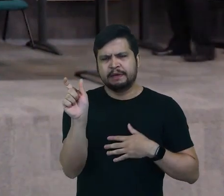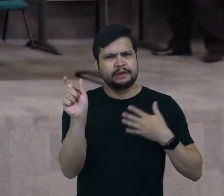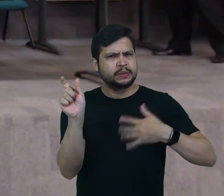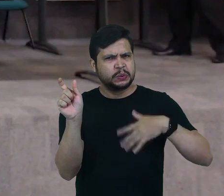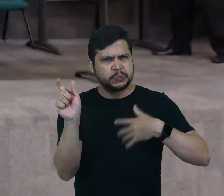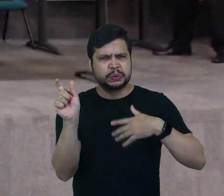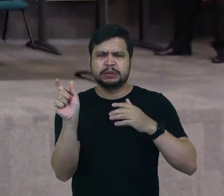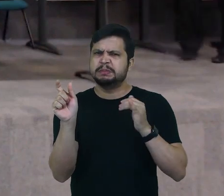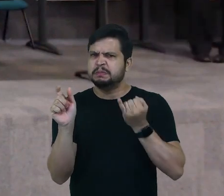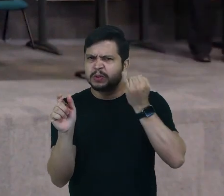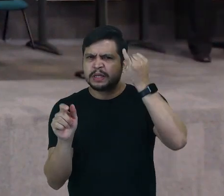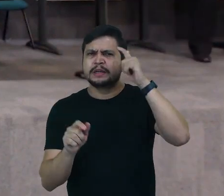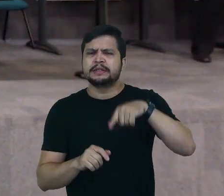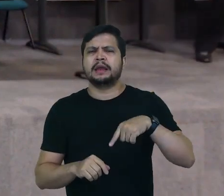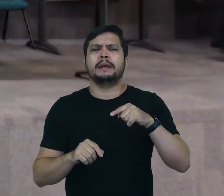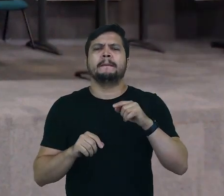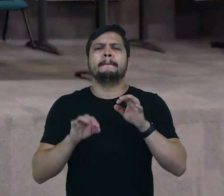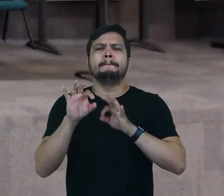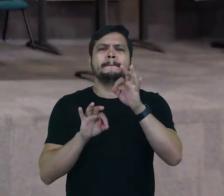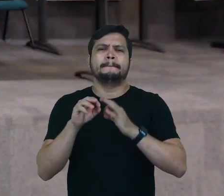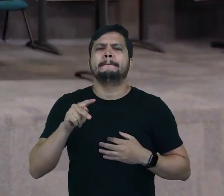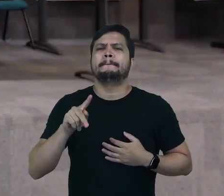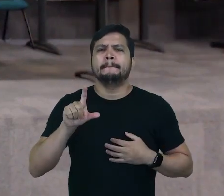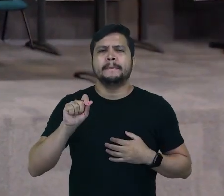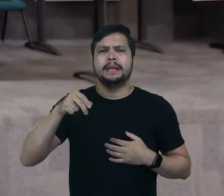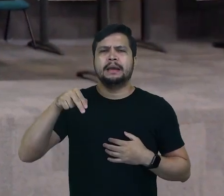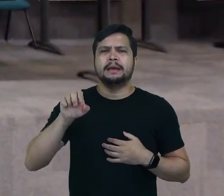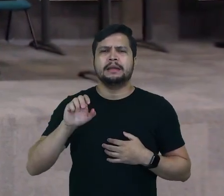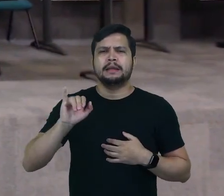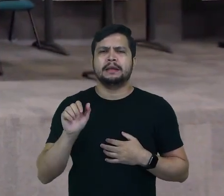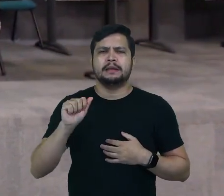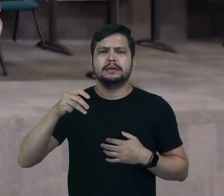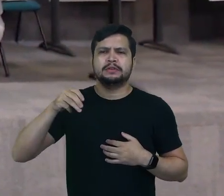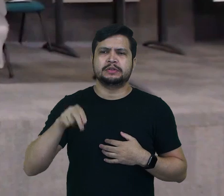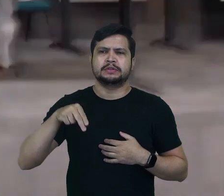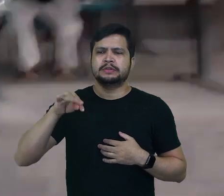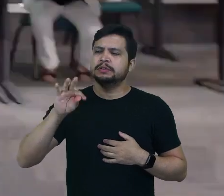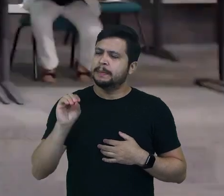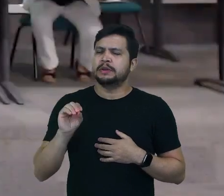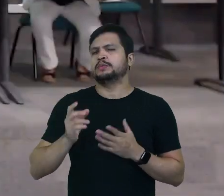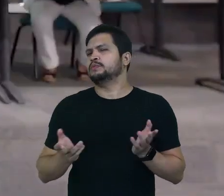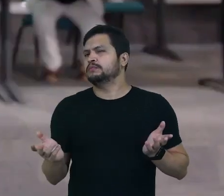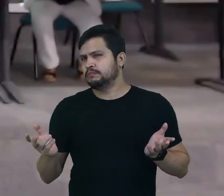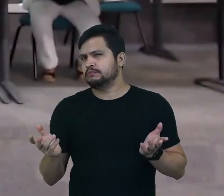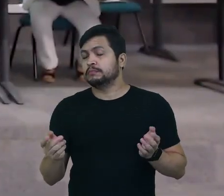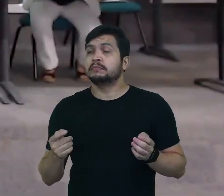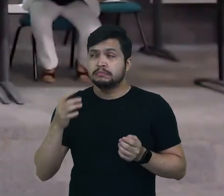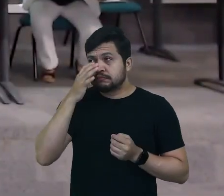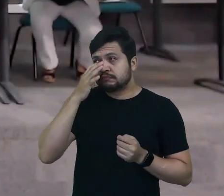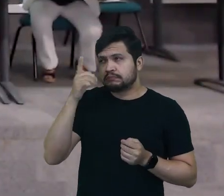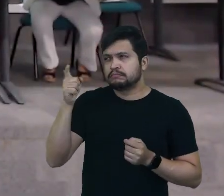a gente produzir no semiárido é planejamento? Eu ouvi você falando, é tudo muito